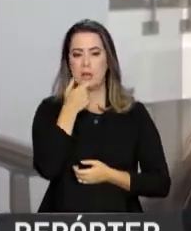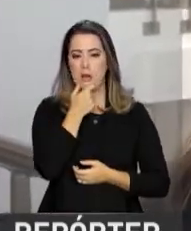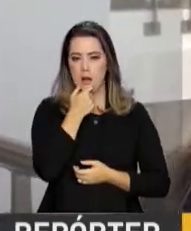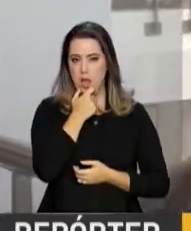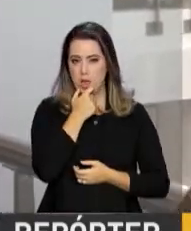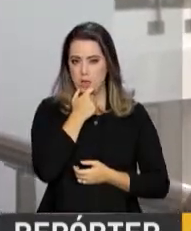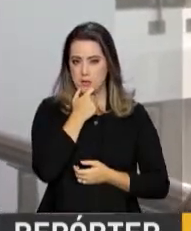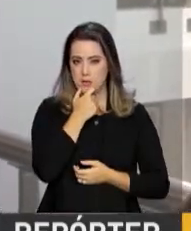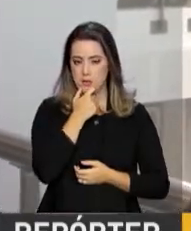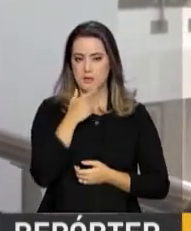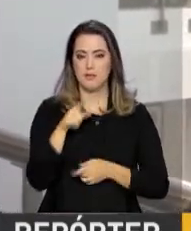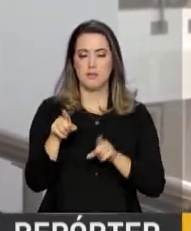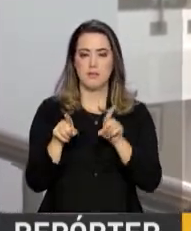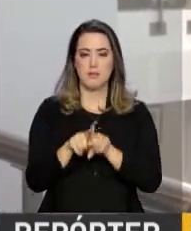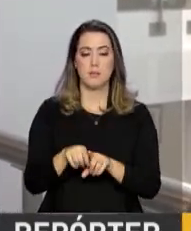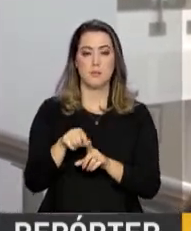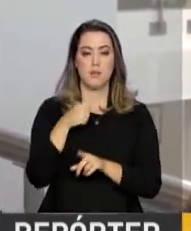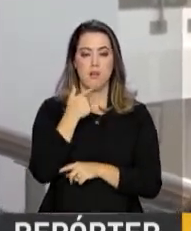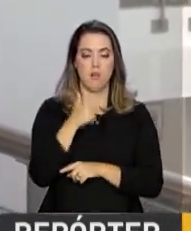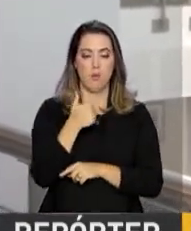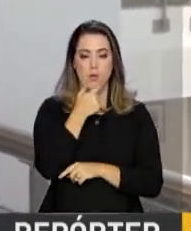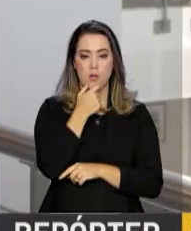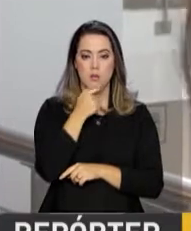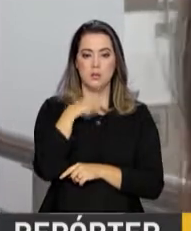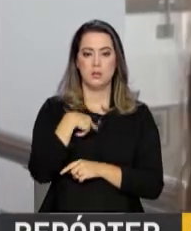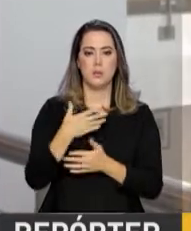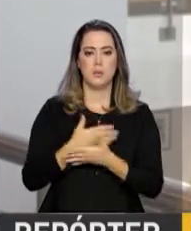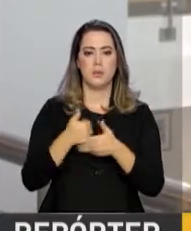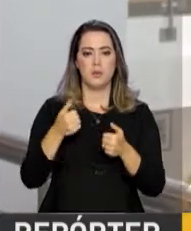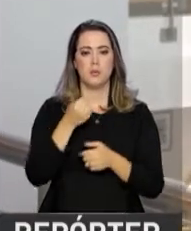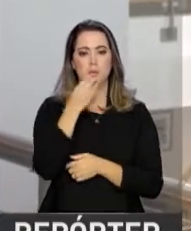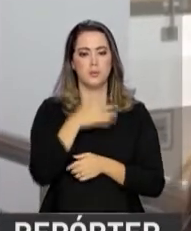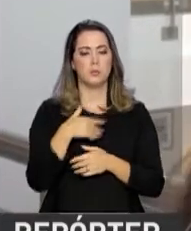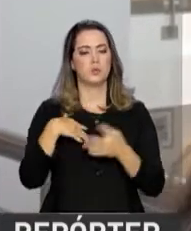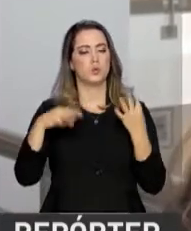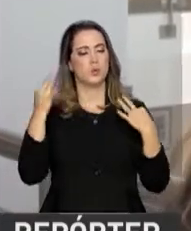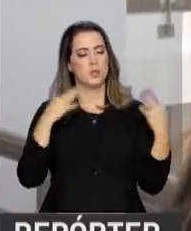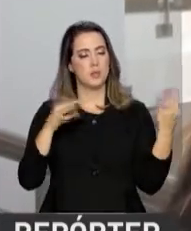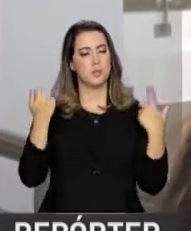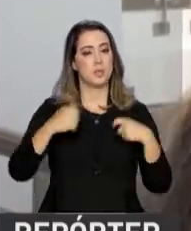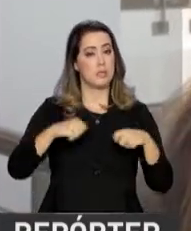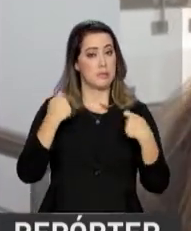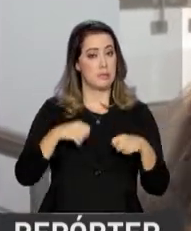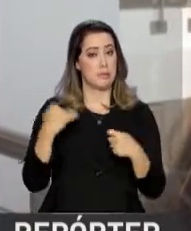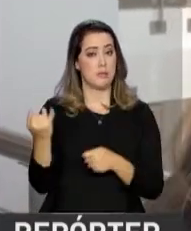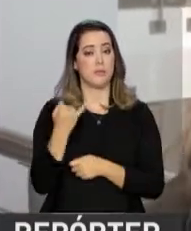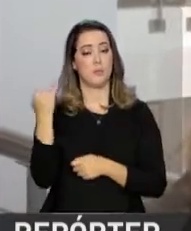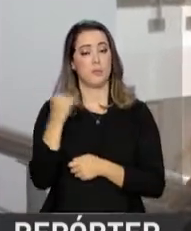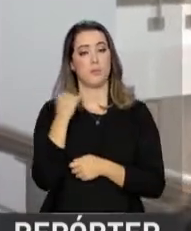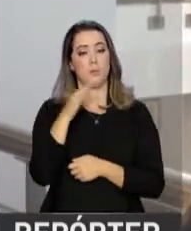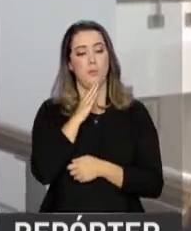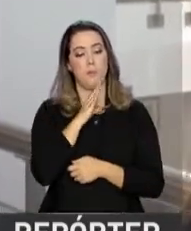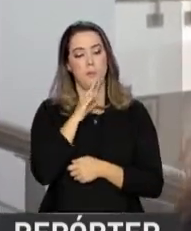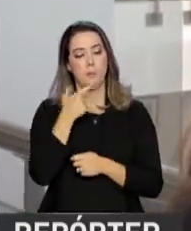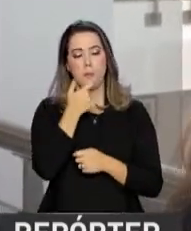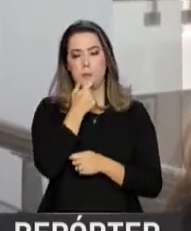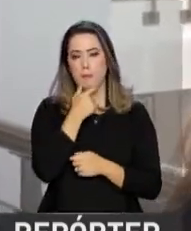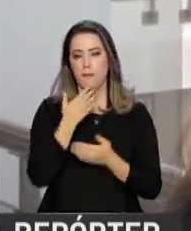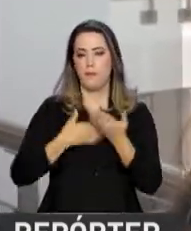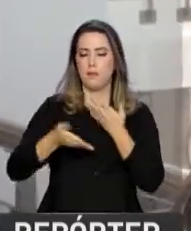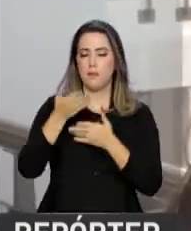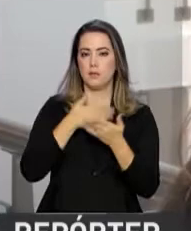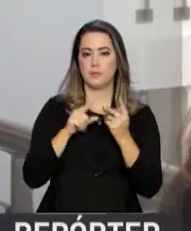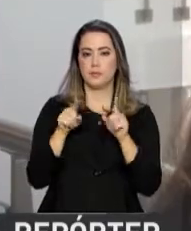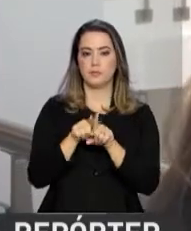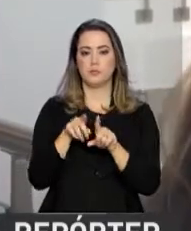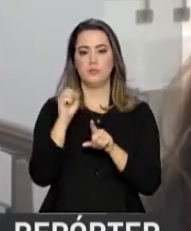poder melhorar a qualificação profissional com uma profissional de turismo não porque é muito importante é o conhecimento da língua inglesa e essa